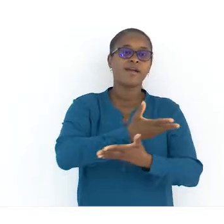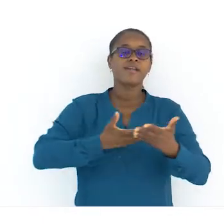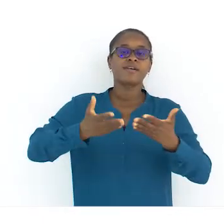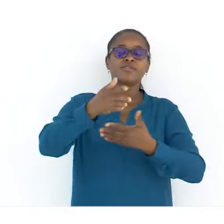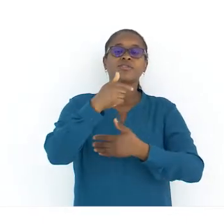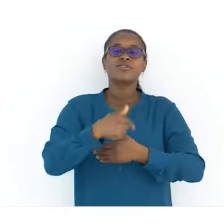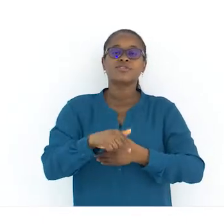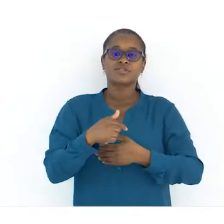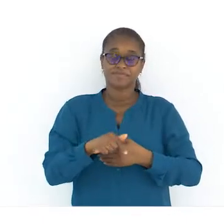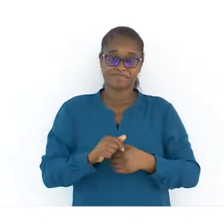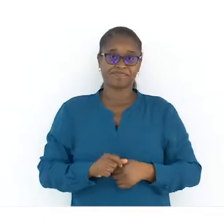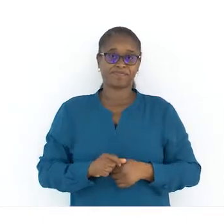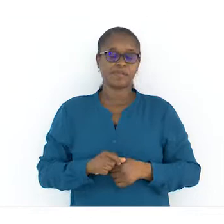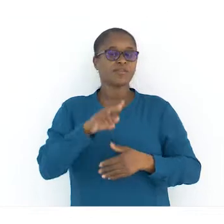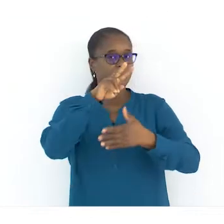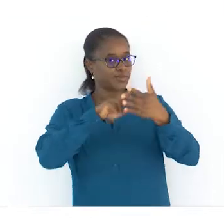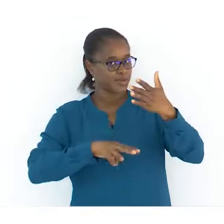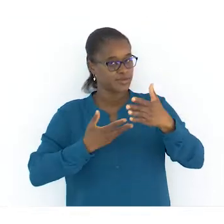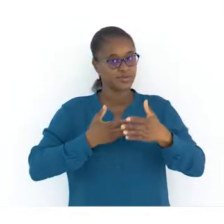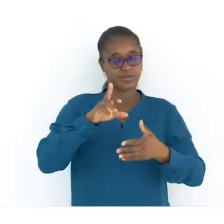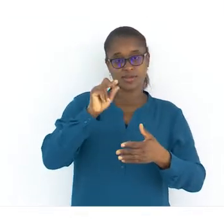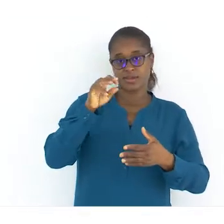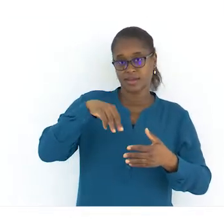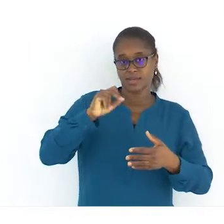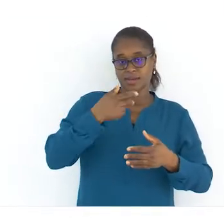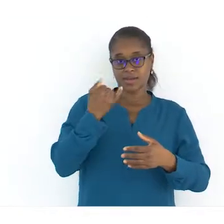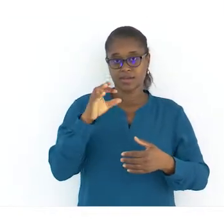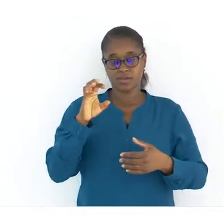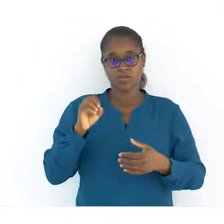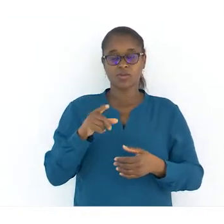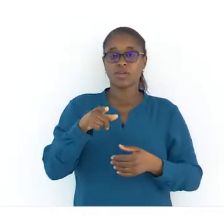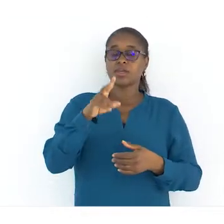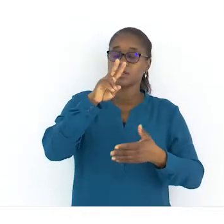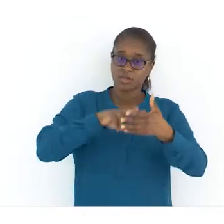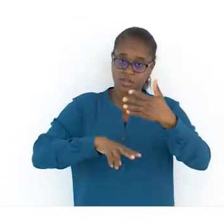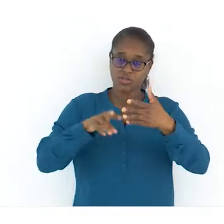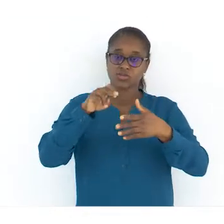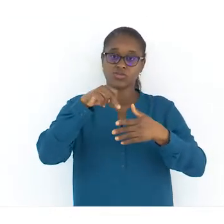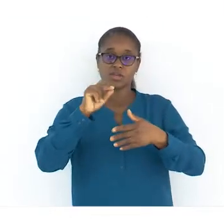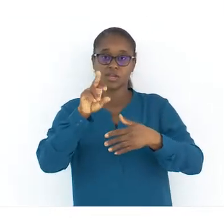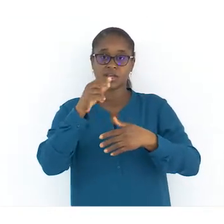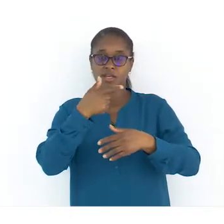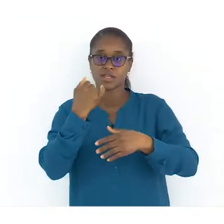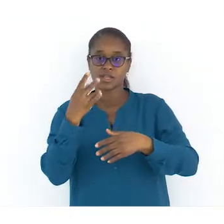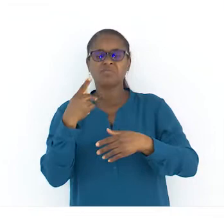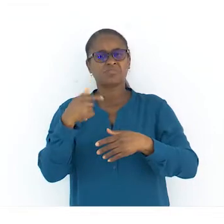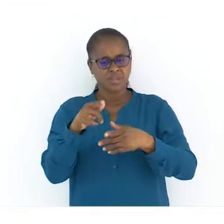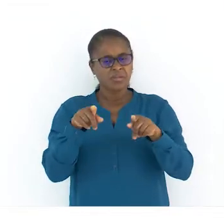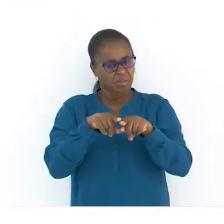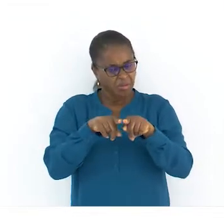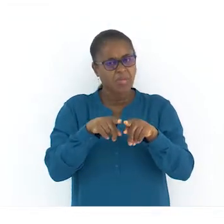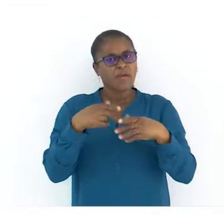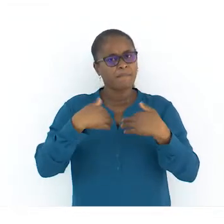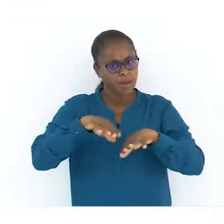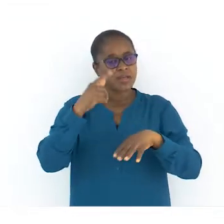que existe entre o texto dramático e o texto narrativo. Há semelhanças, mas também há aspectos